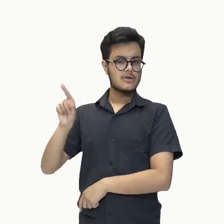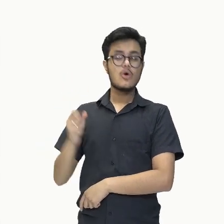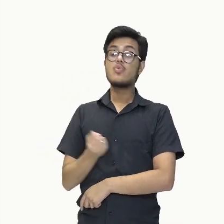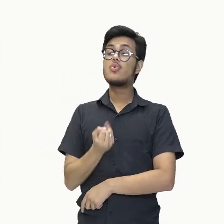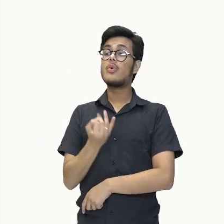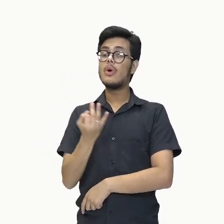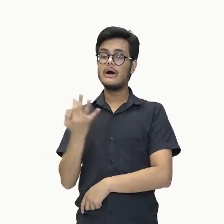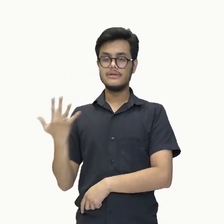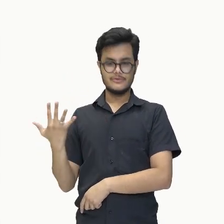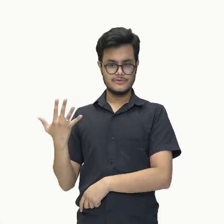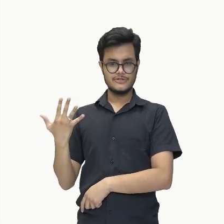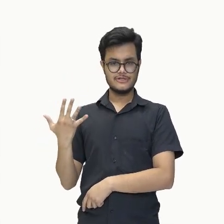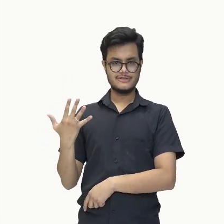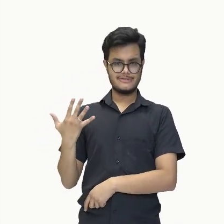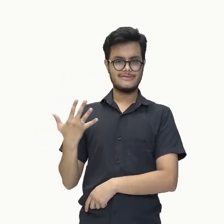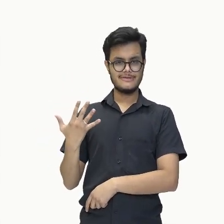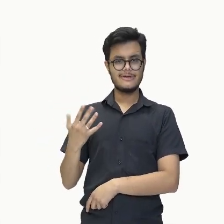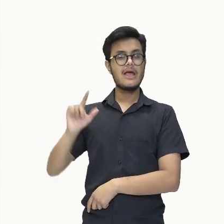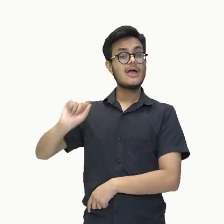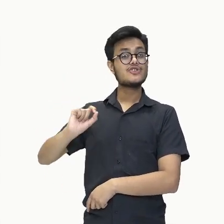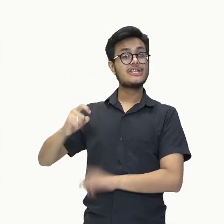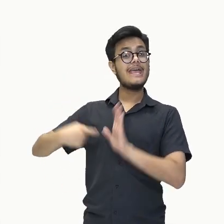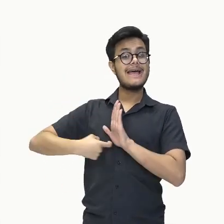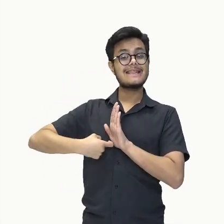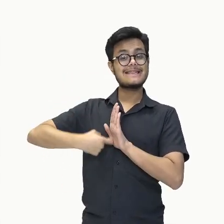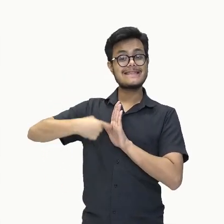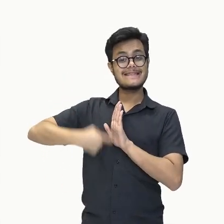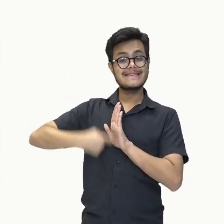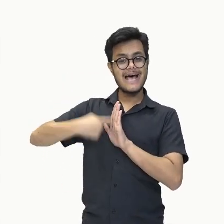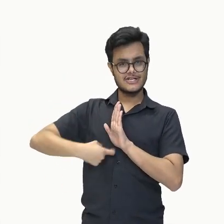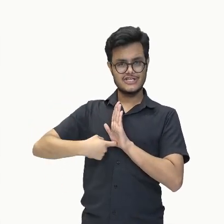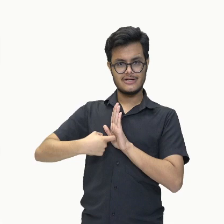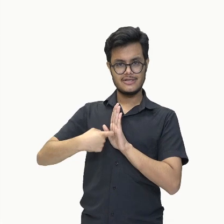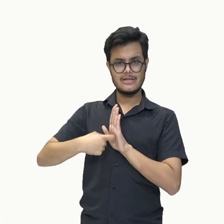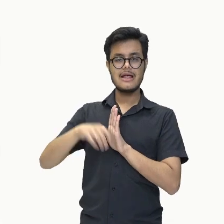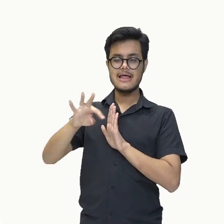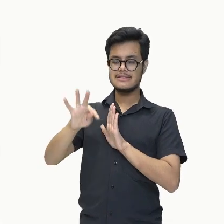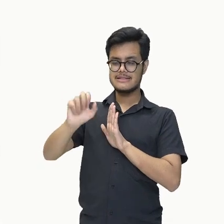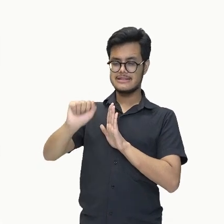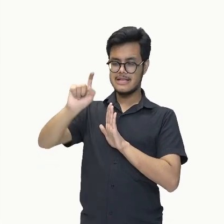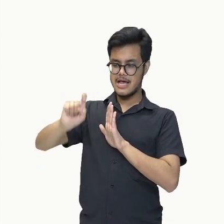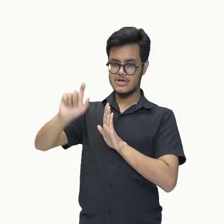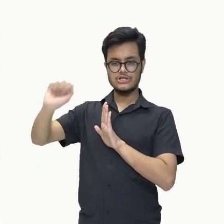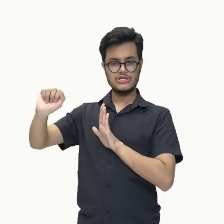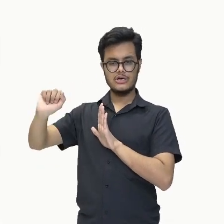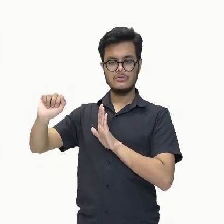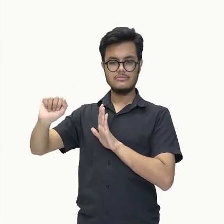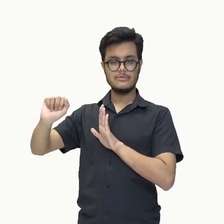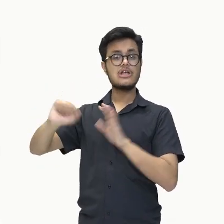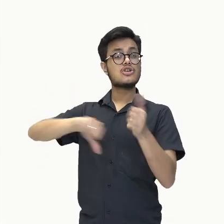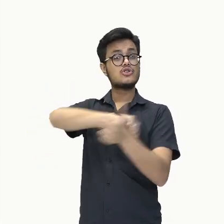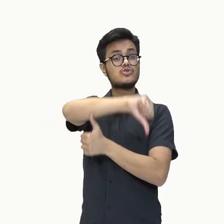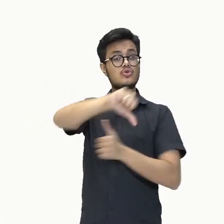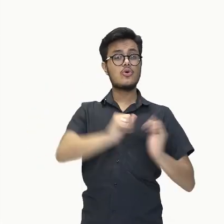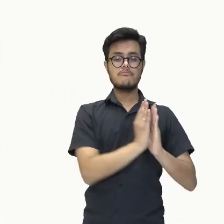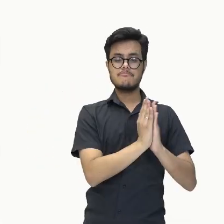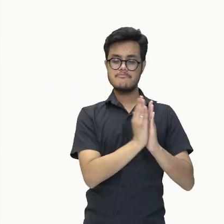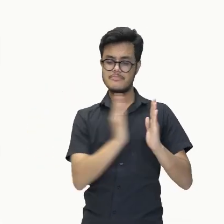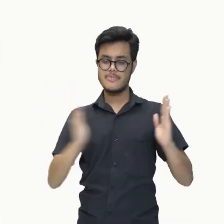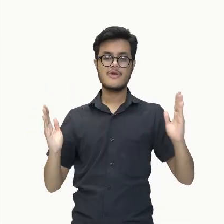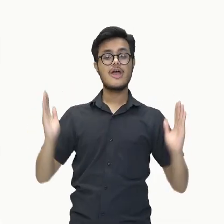quantidade de taxas que o produto, no caso aqui, nossa questão, o ar-condicionado, sofreu ao longo do